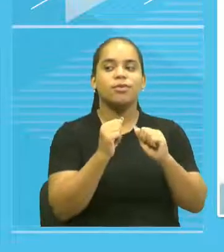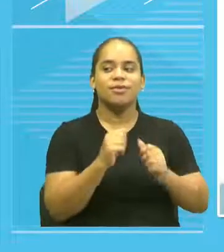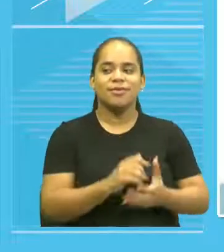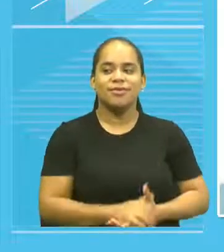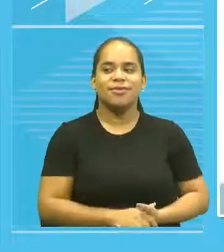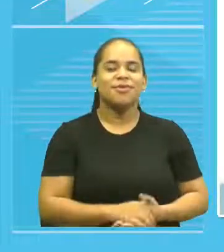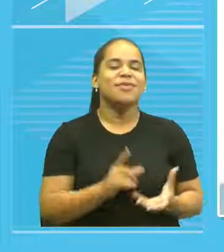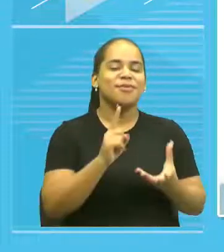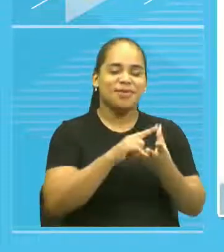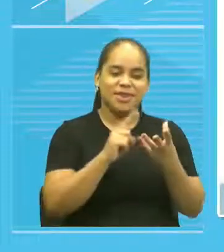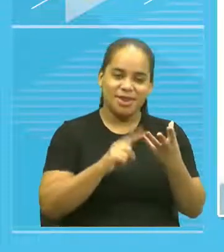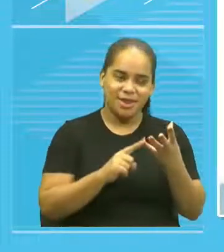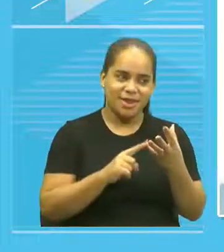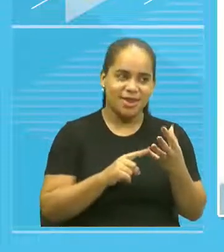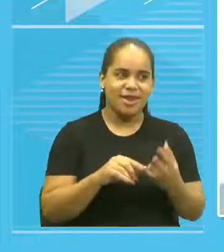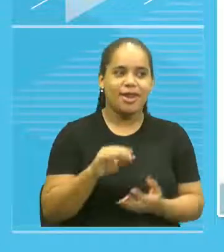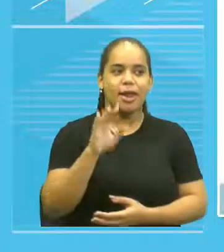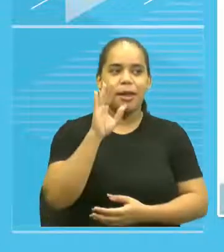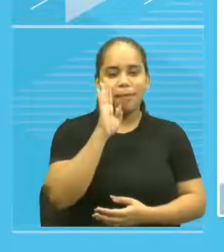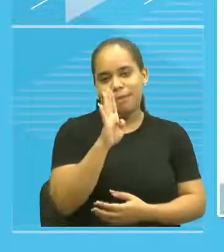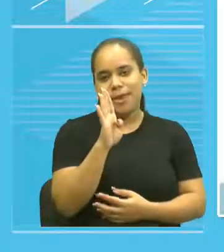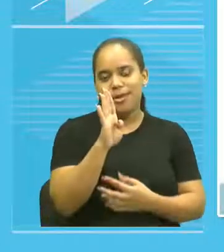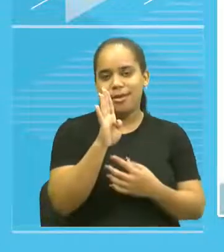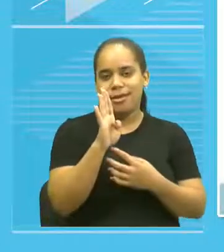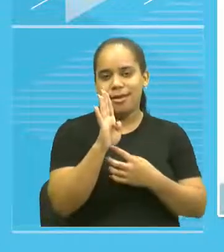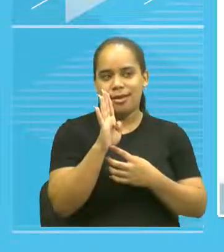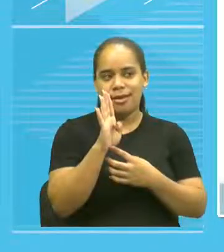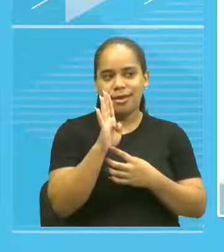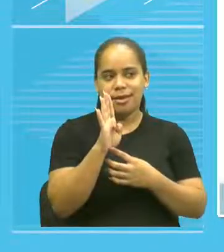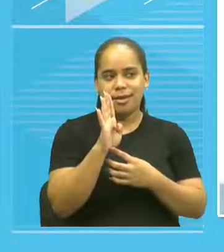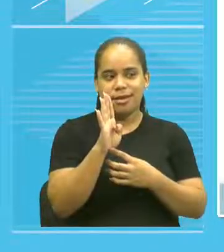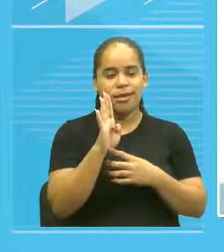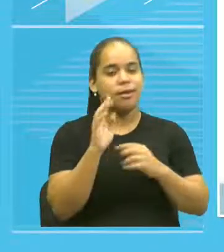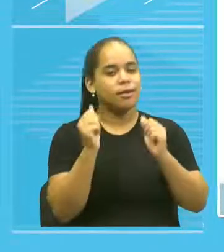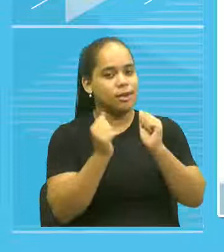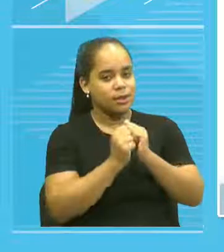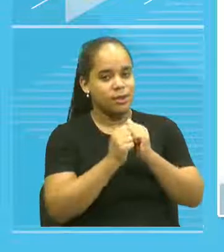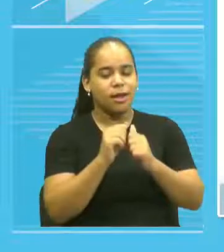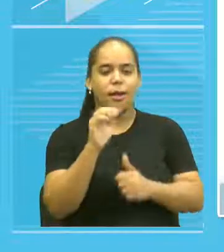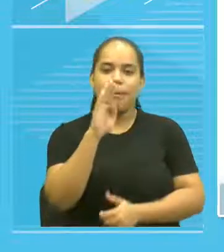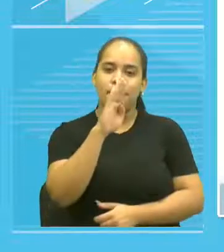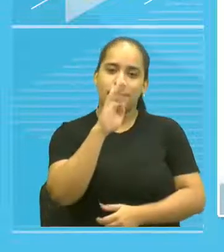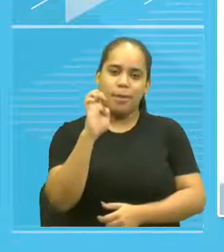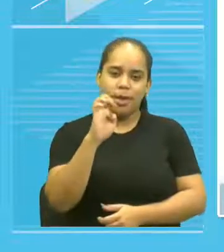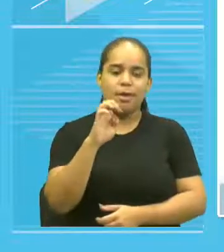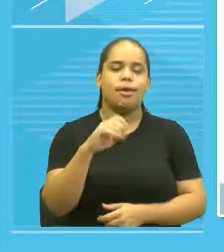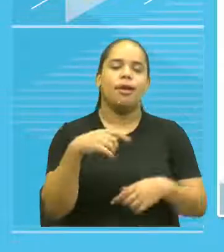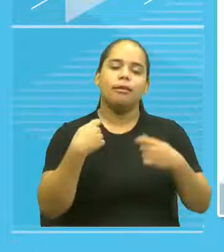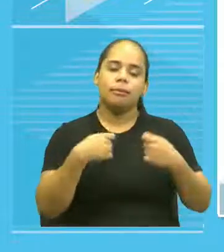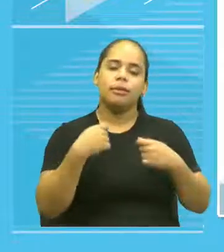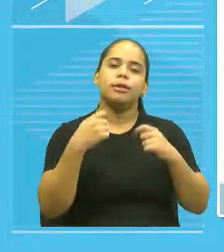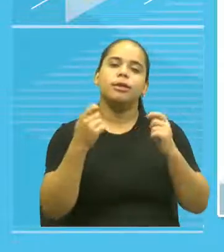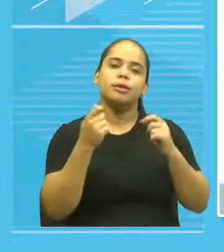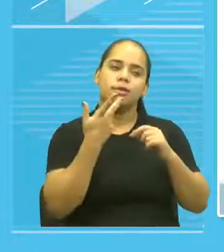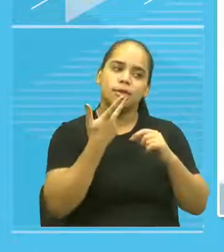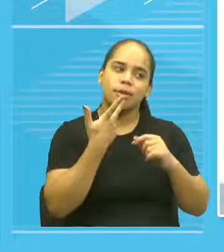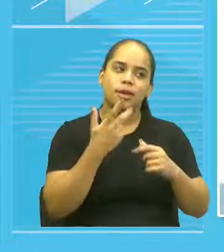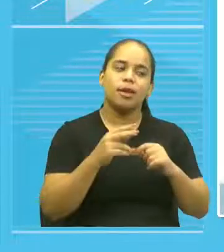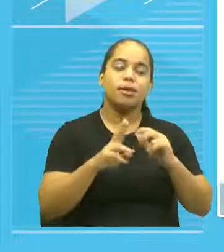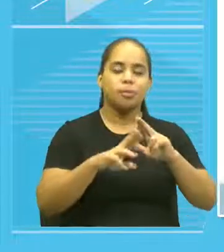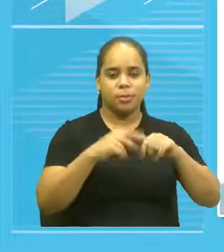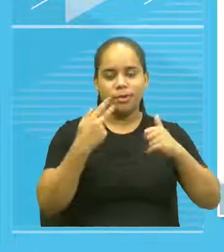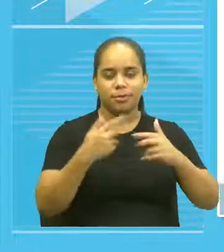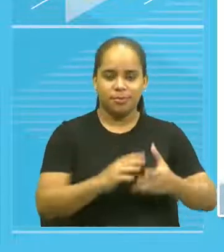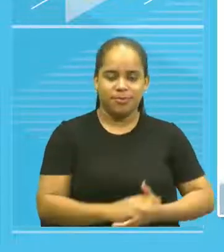e b b o b só deu certo que tu botou uma vogal u é junto da letra b para transferir Abelha Por